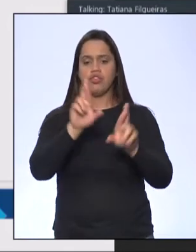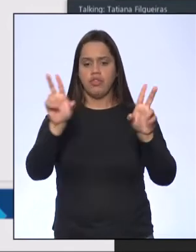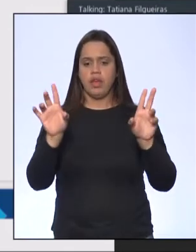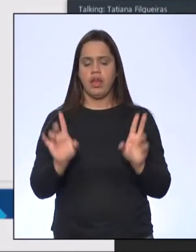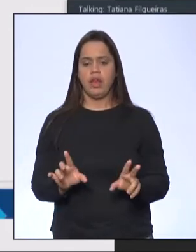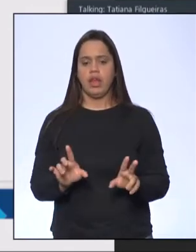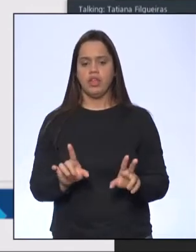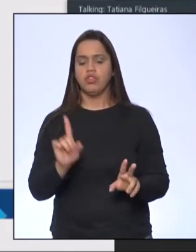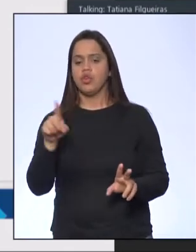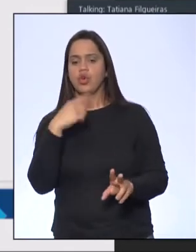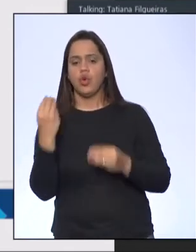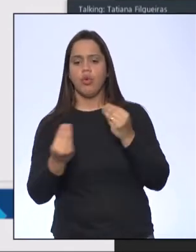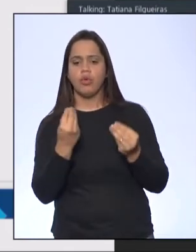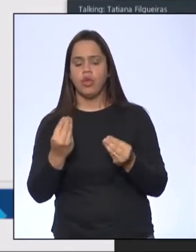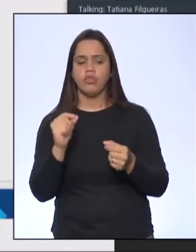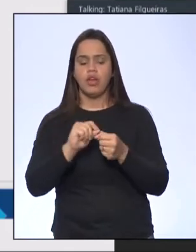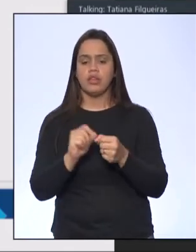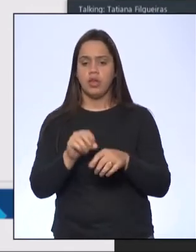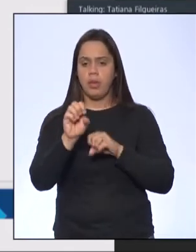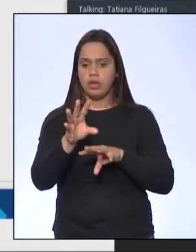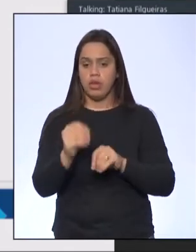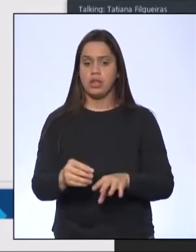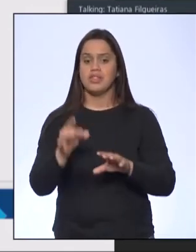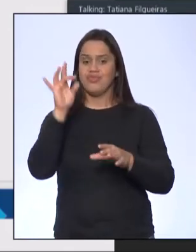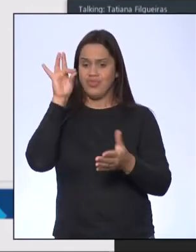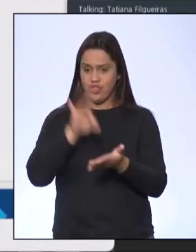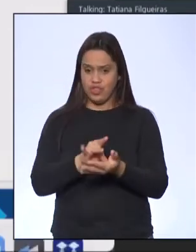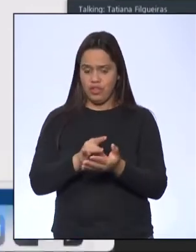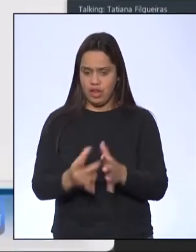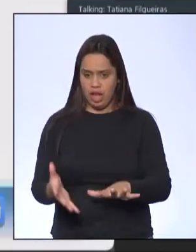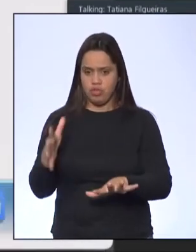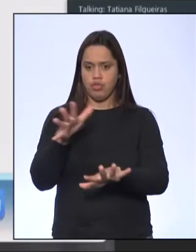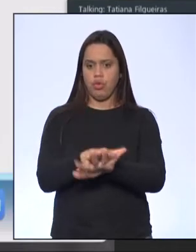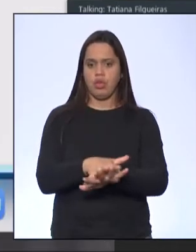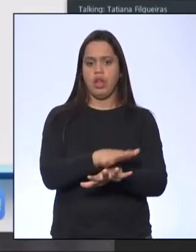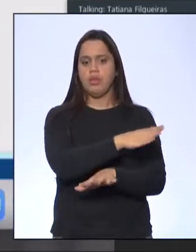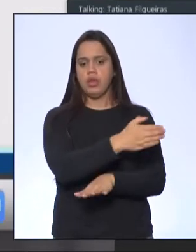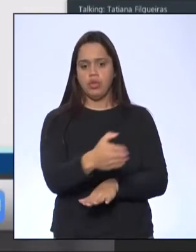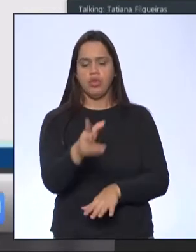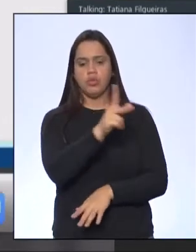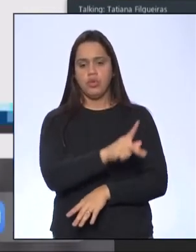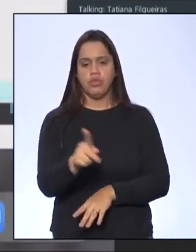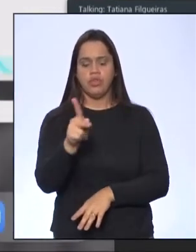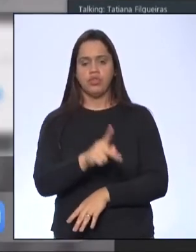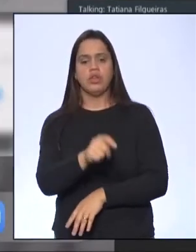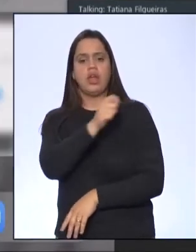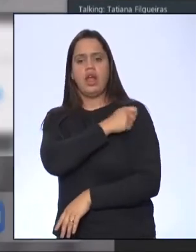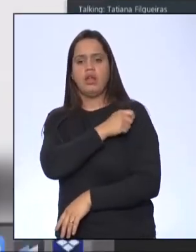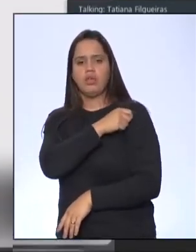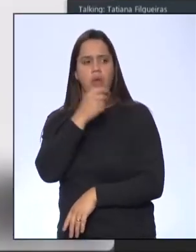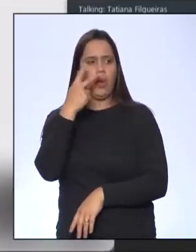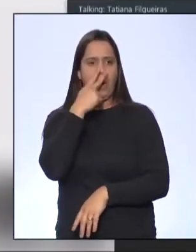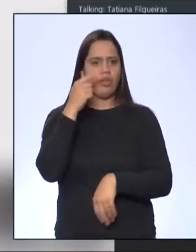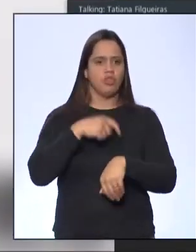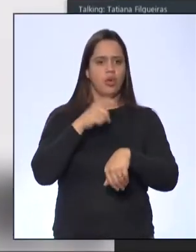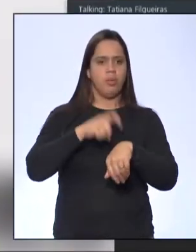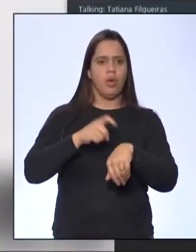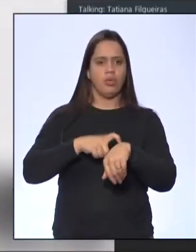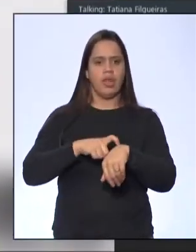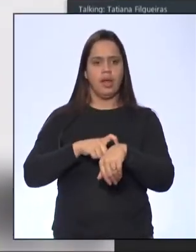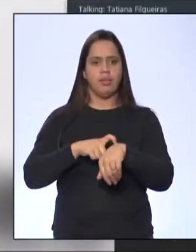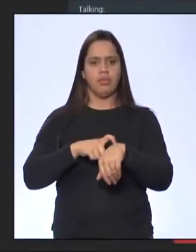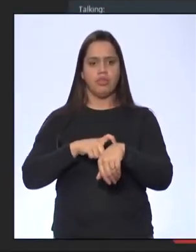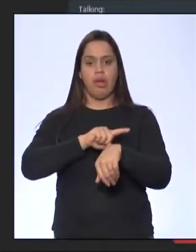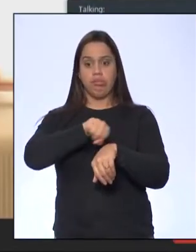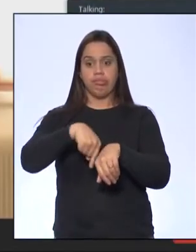fato inclusiva para todos os professores e alunos. Eu devo ter passado um pouquinho aqui do tempo, peço